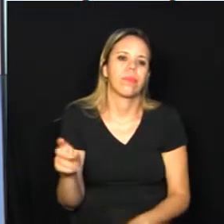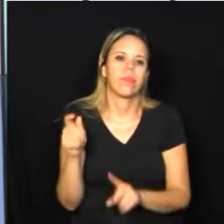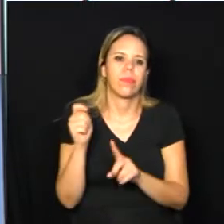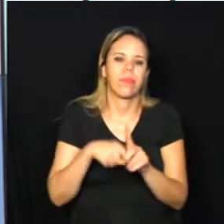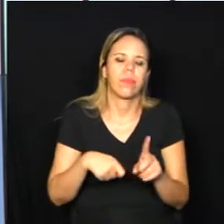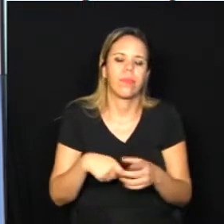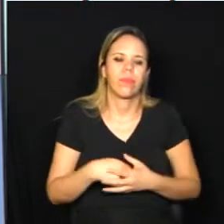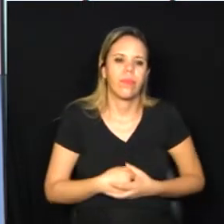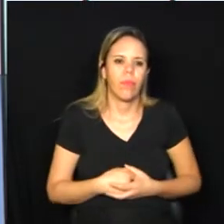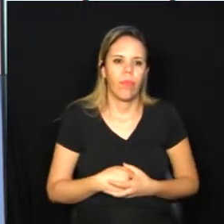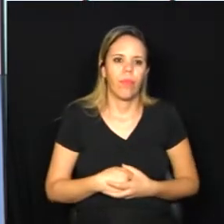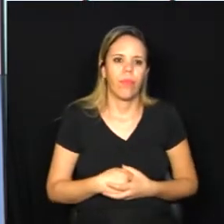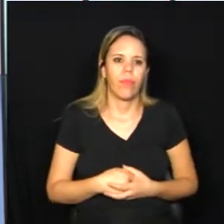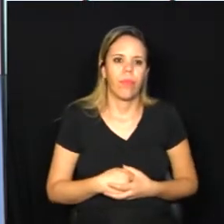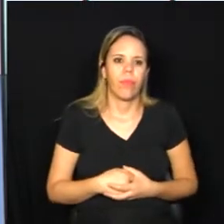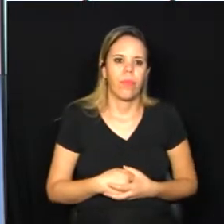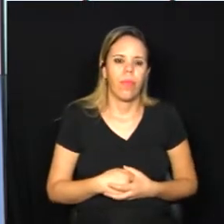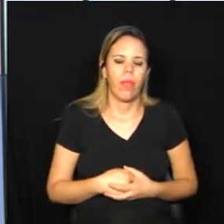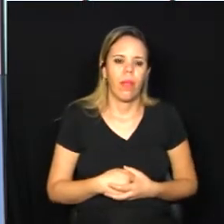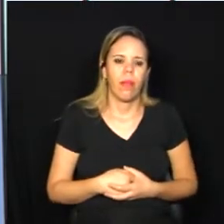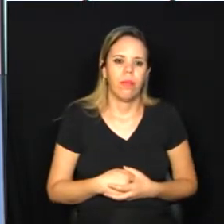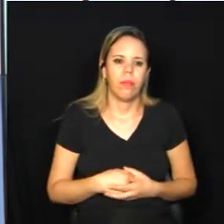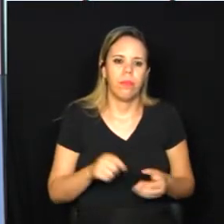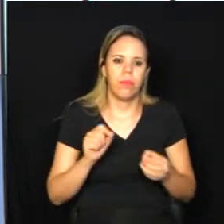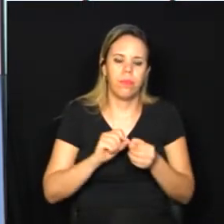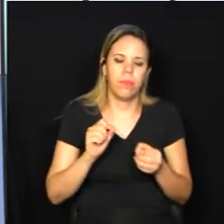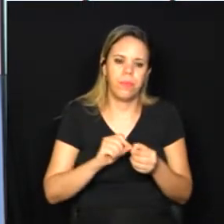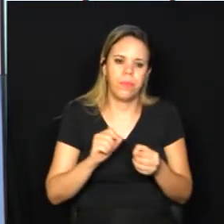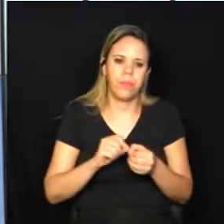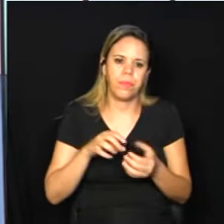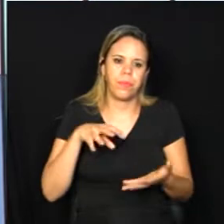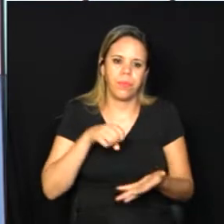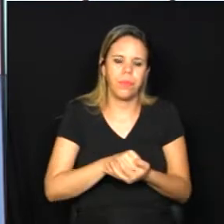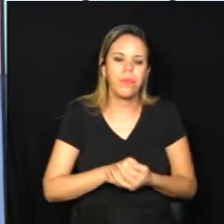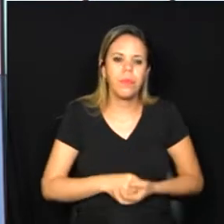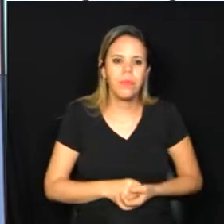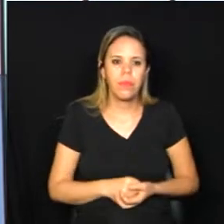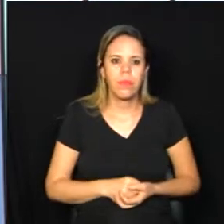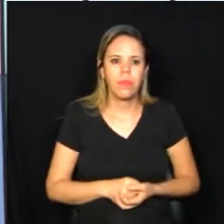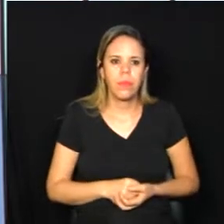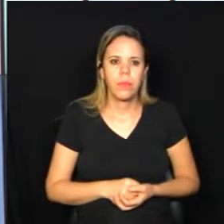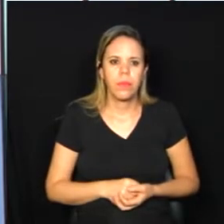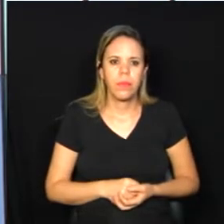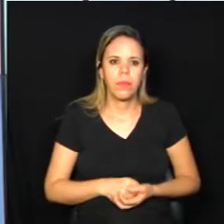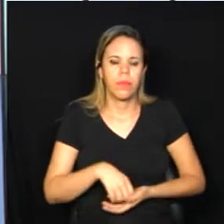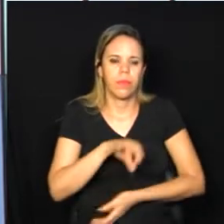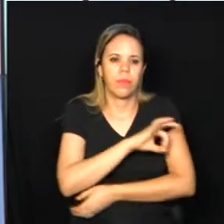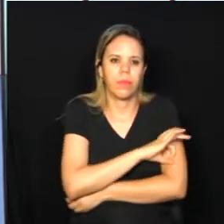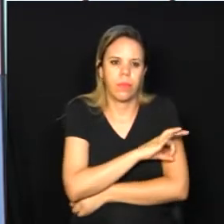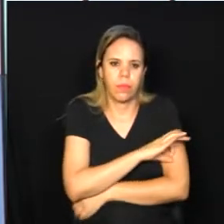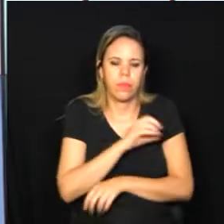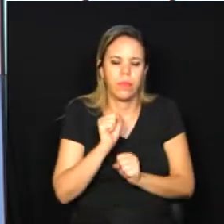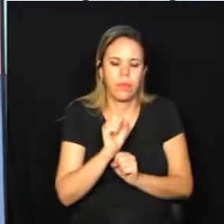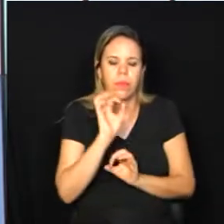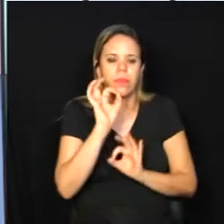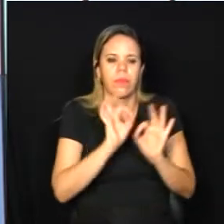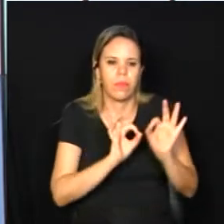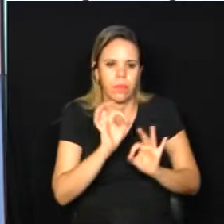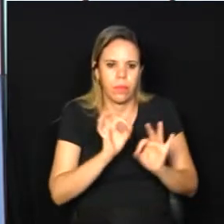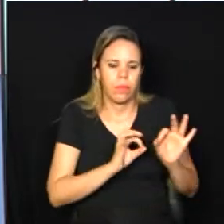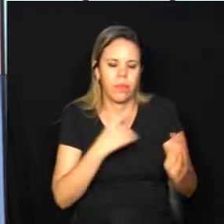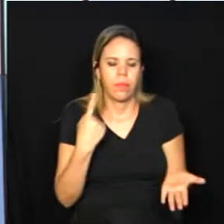deste mês ainda. Então, faça o pré-cadastro para então que a prefeitura possa organizar